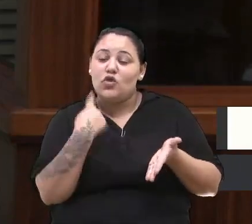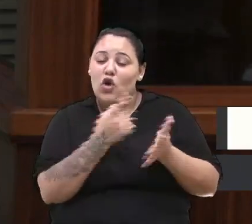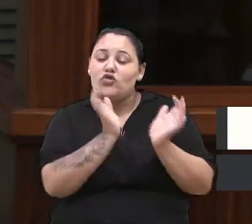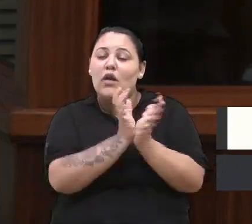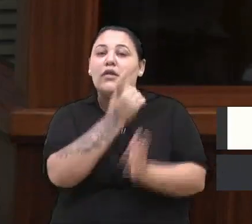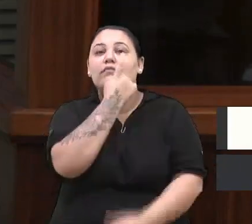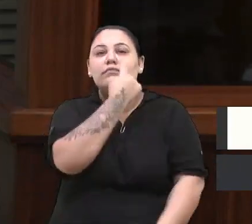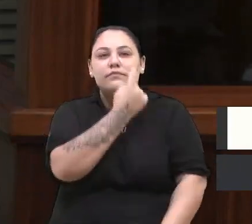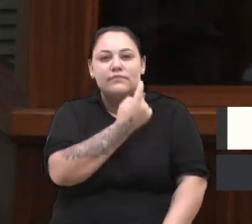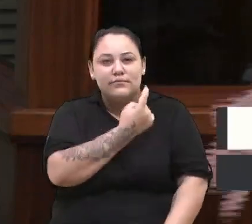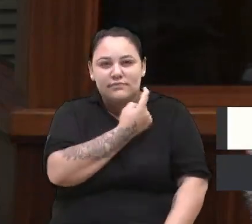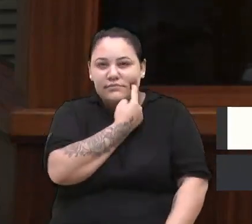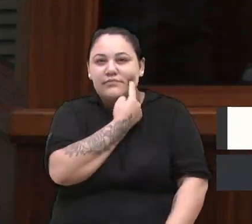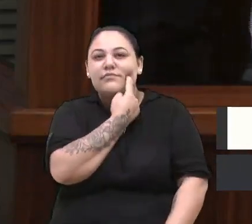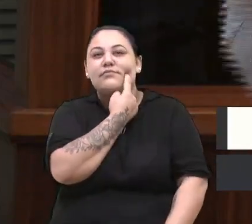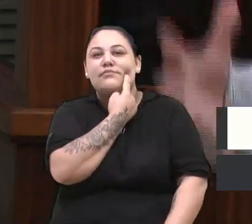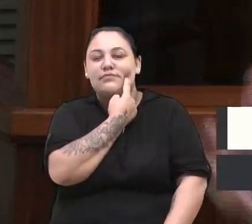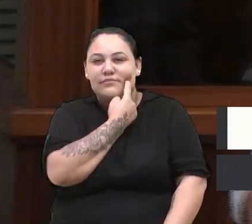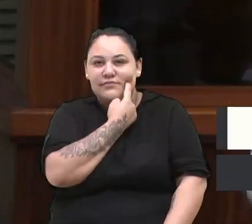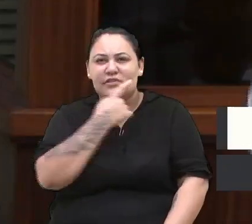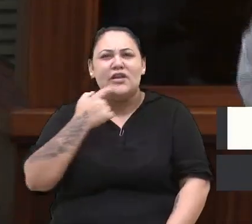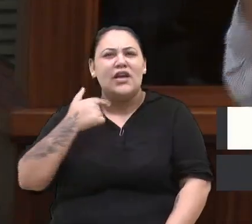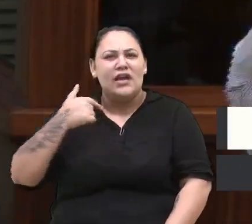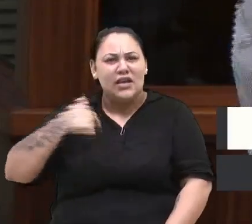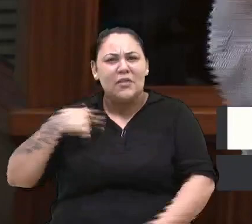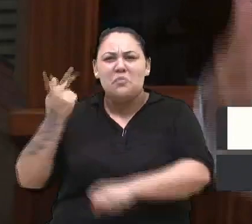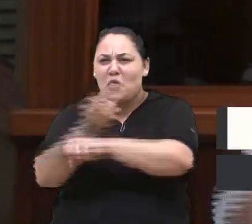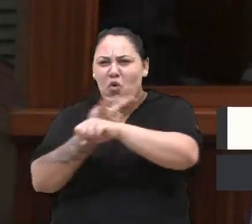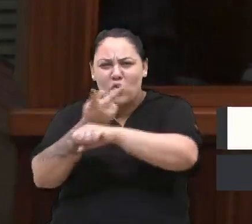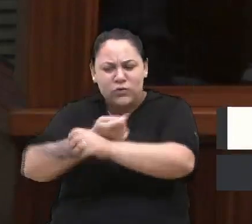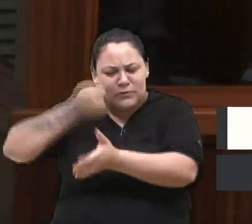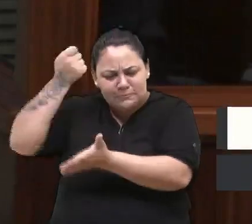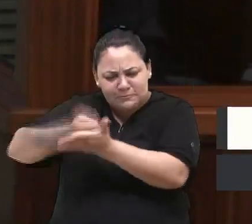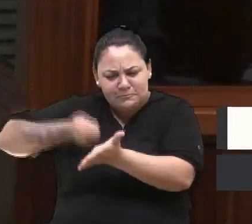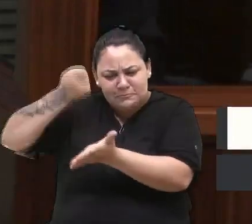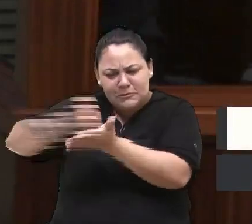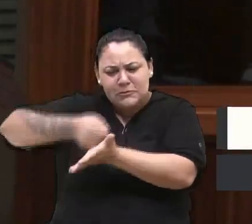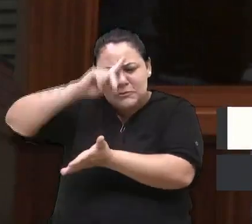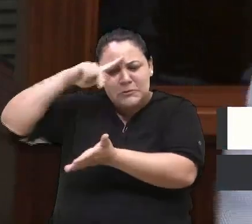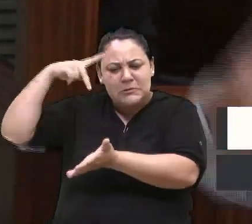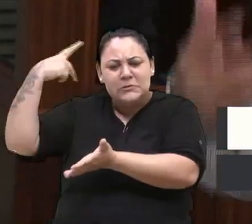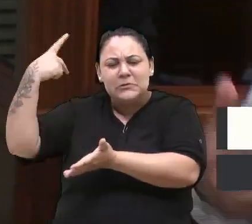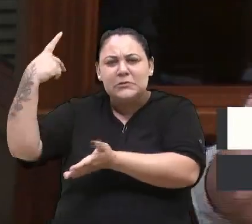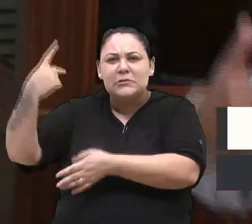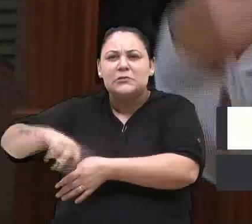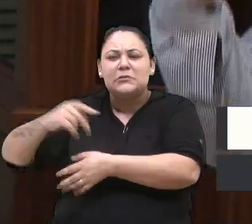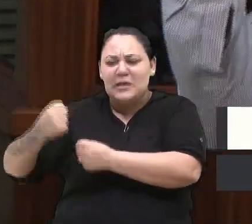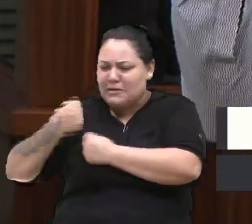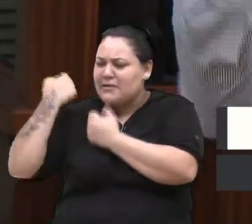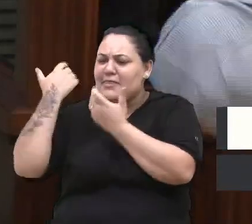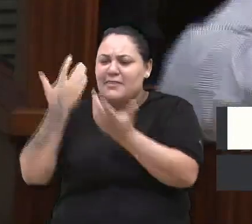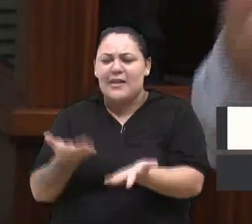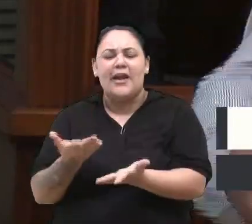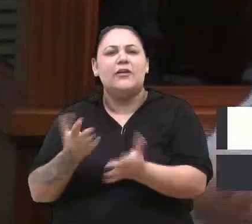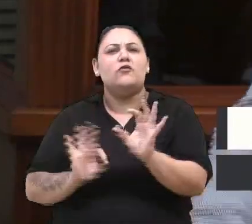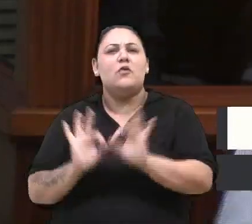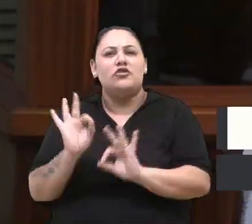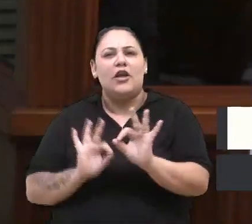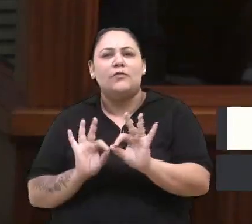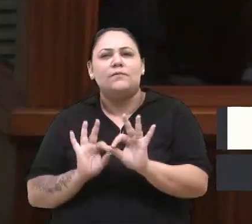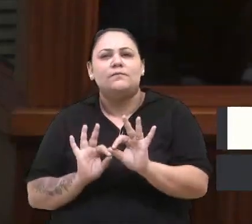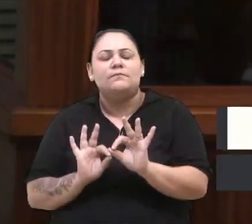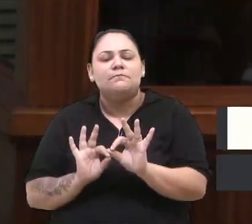Petrini, que corre, que vai atrás e que tem, né, entregado projetos que garantem que